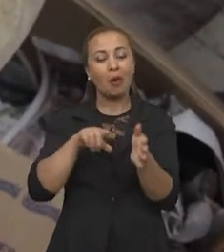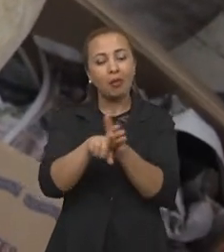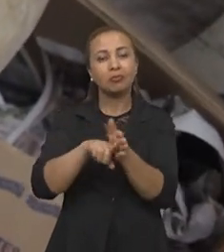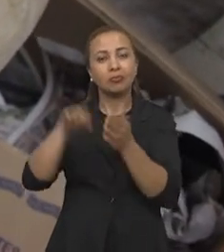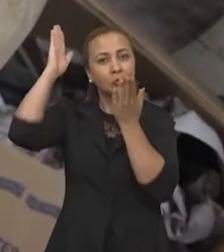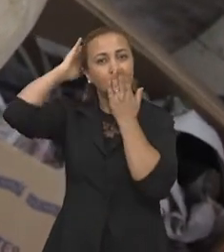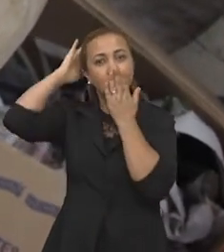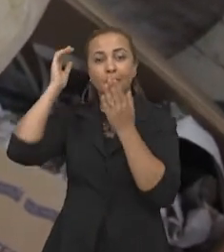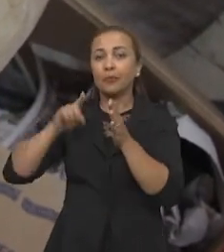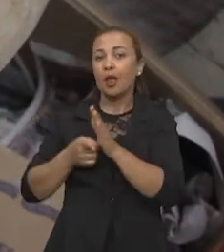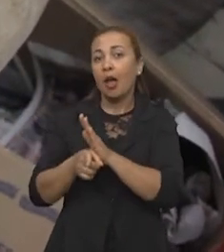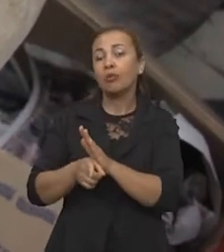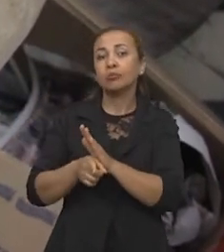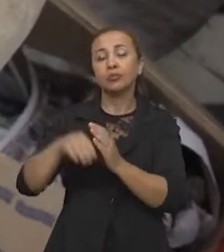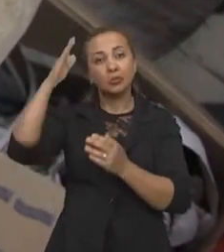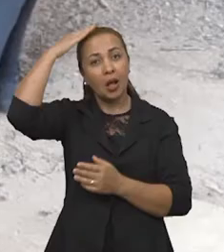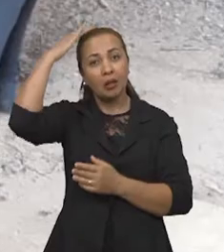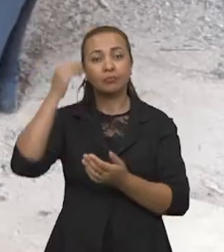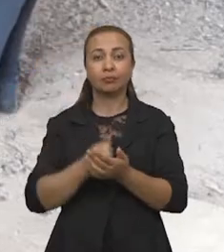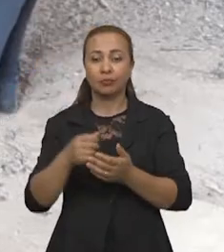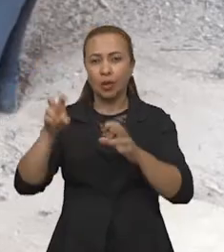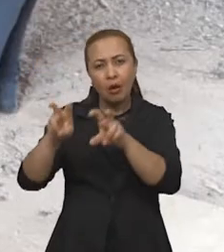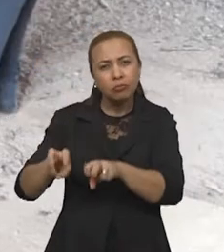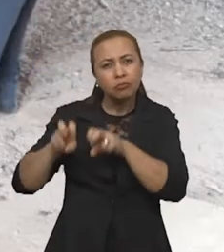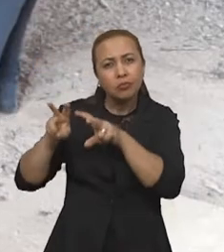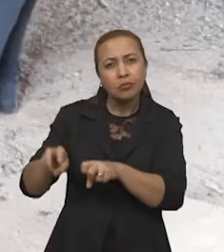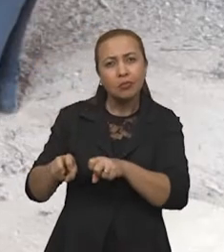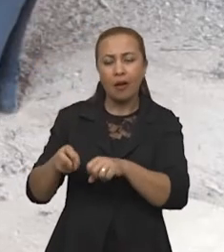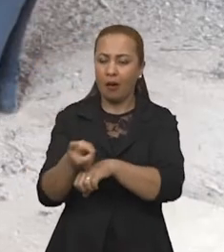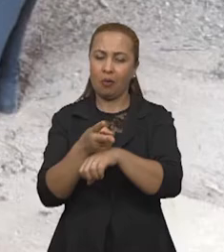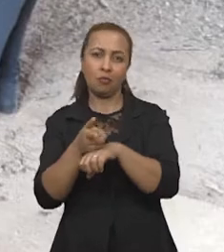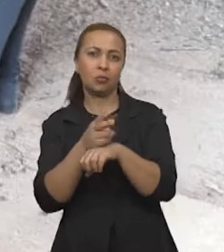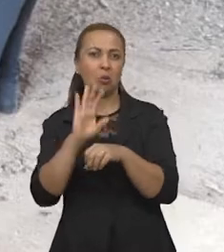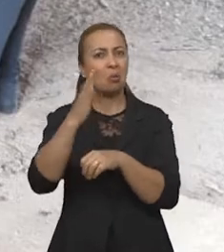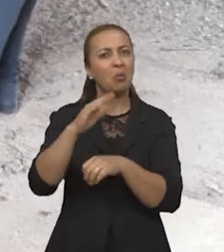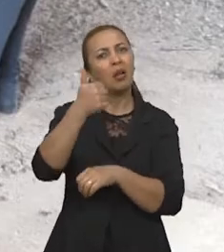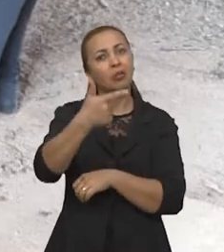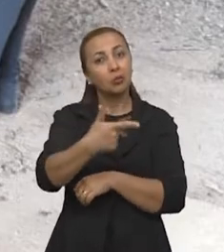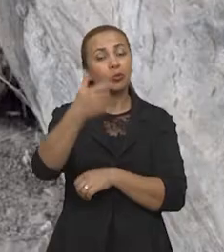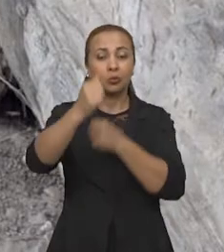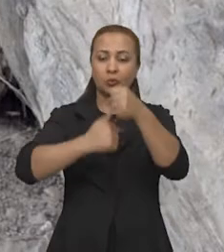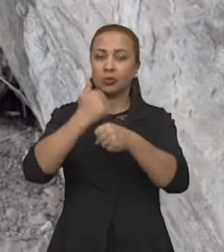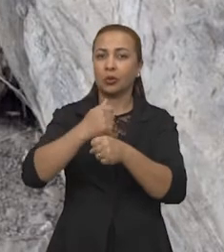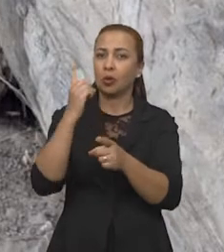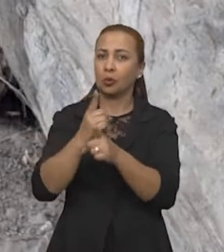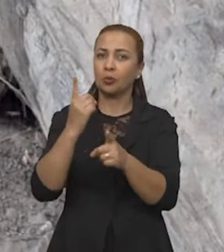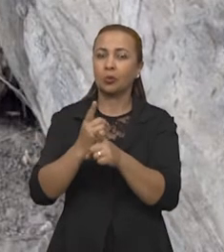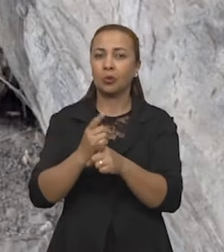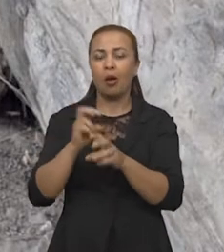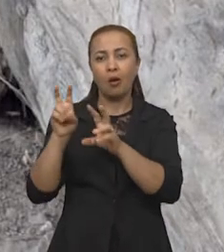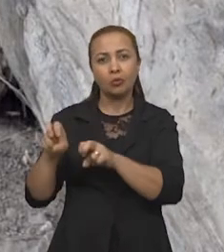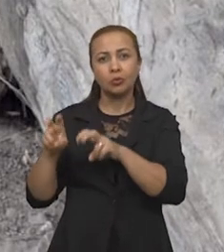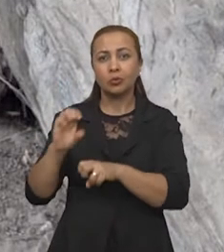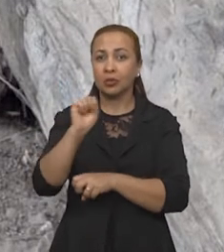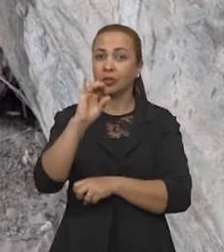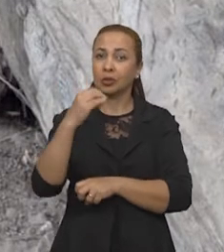pesquisa sobre índios Tupi no interior da Paraíba. As escavações vêm sendo feitas há mais de 2 anos e o que eles encontraram